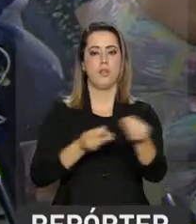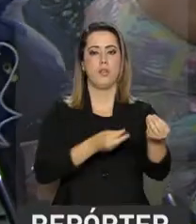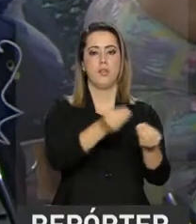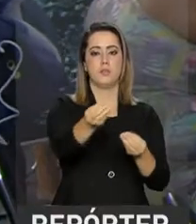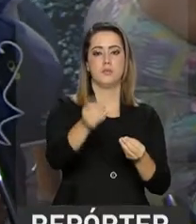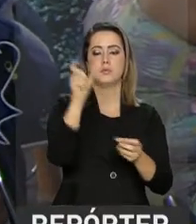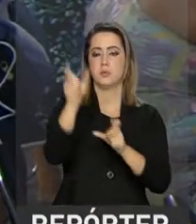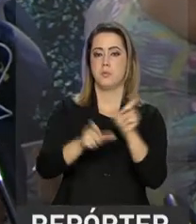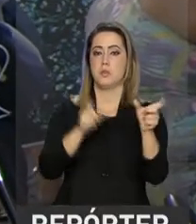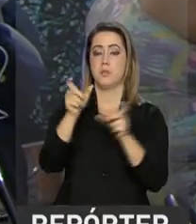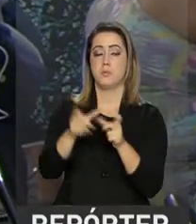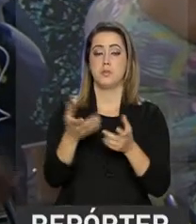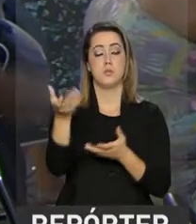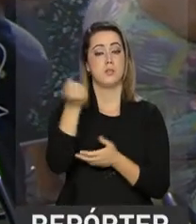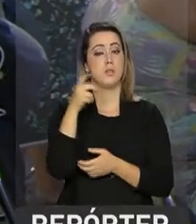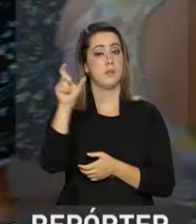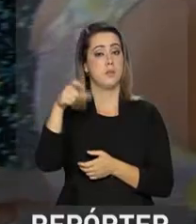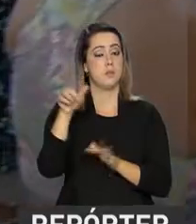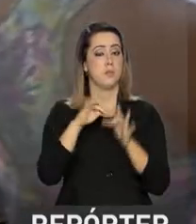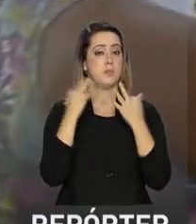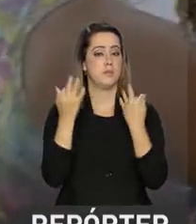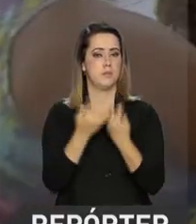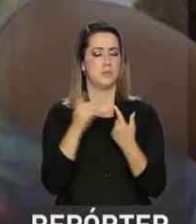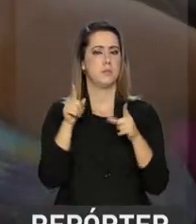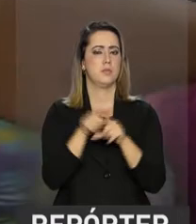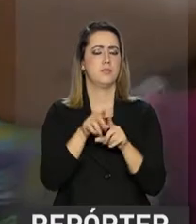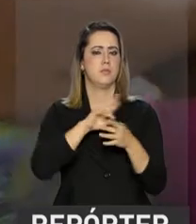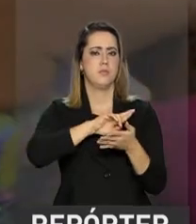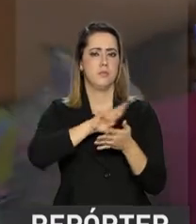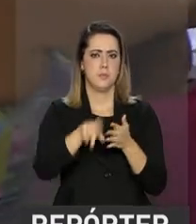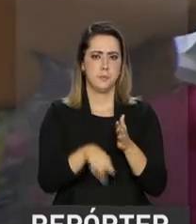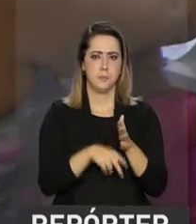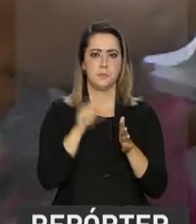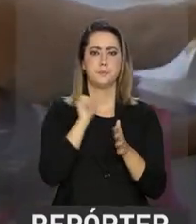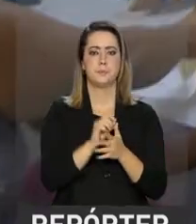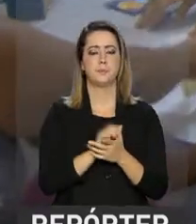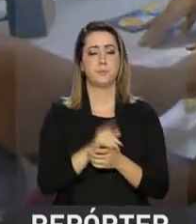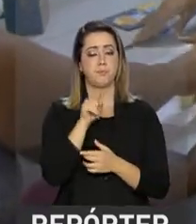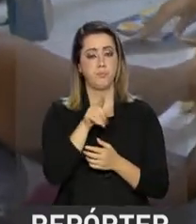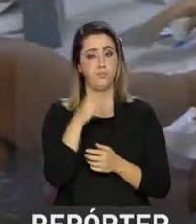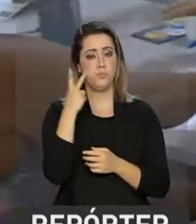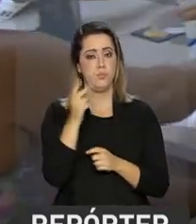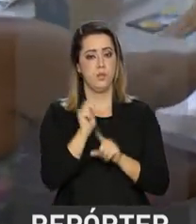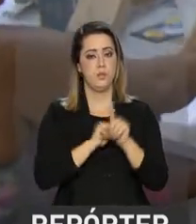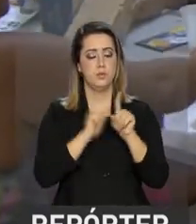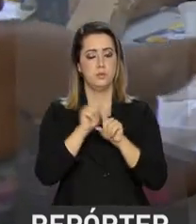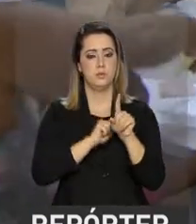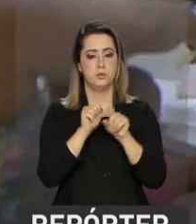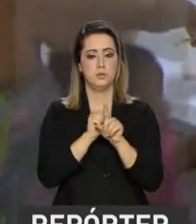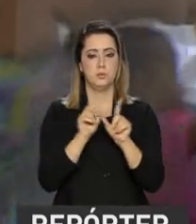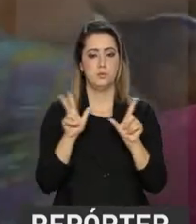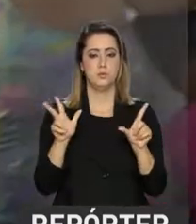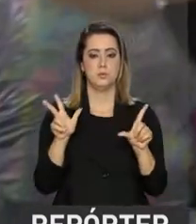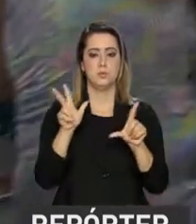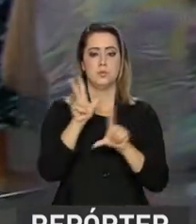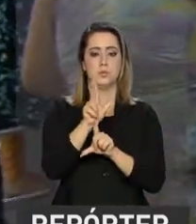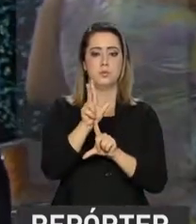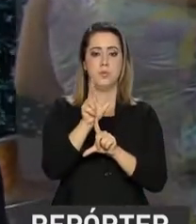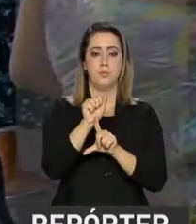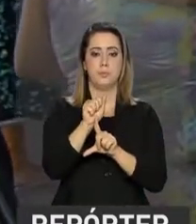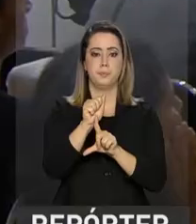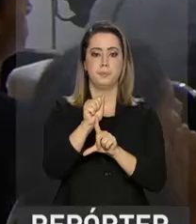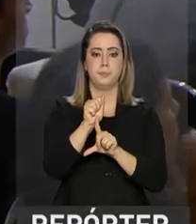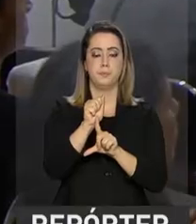para beneficiários de programas sociais do governo federal, como o Bolsa Família. Há 2 meses do desligamento do sinal analógico